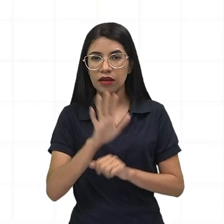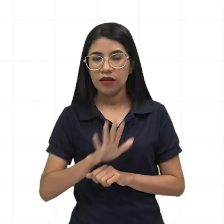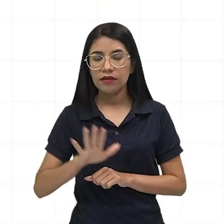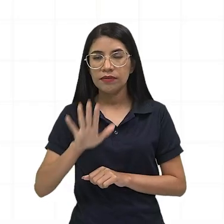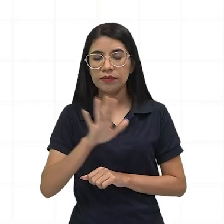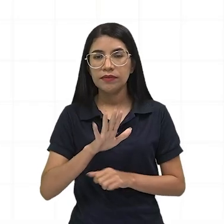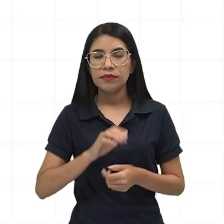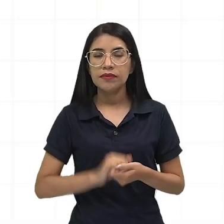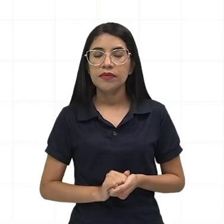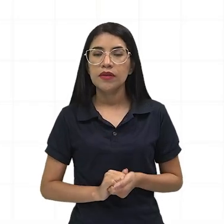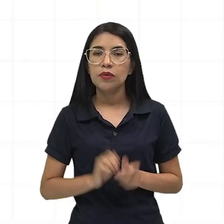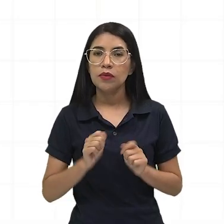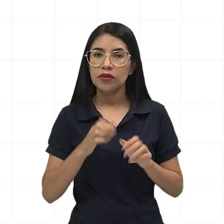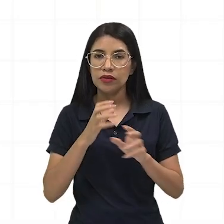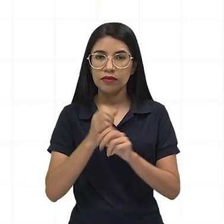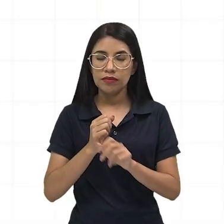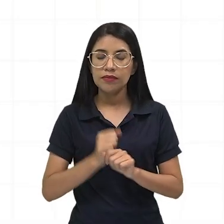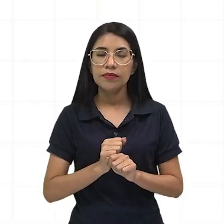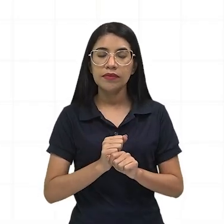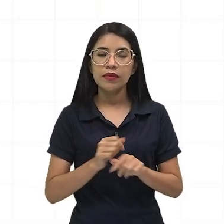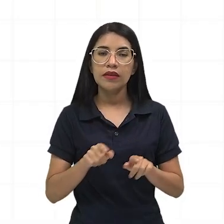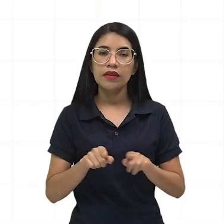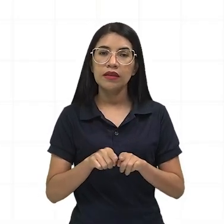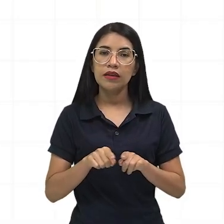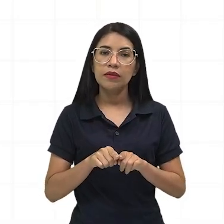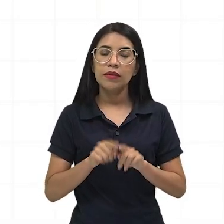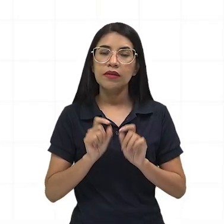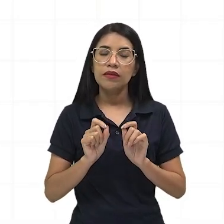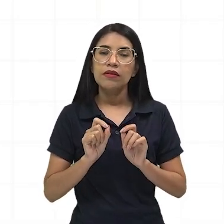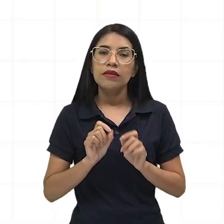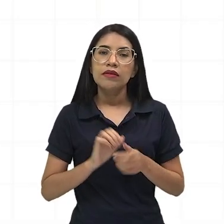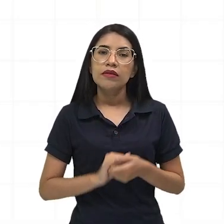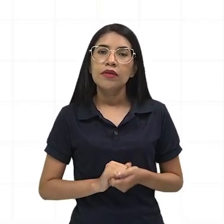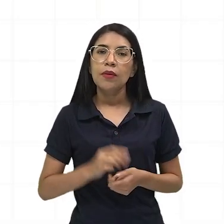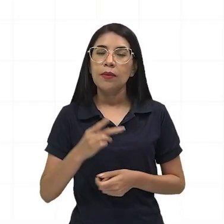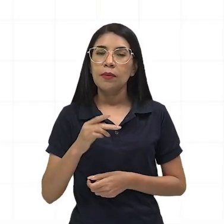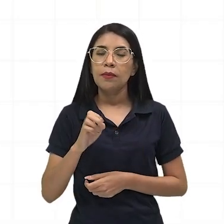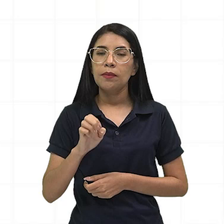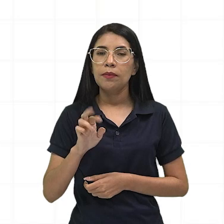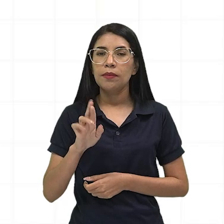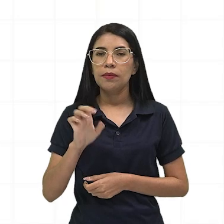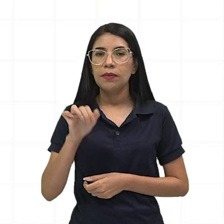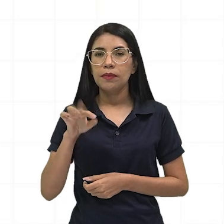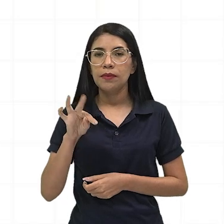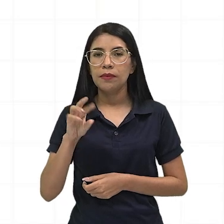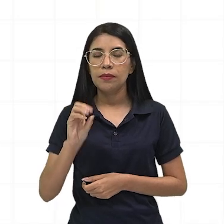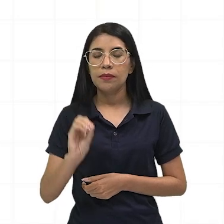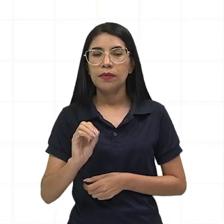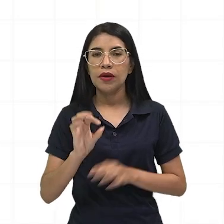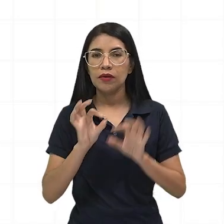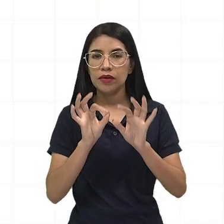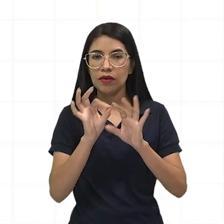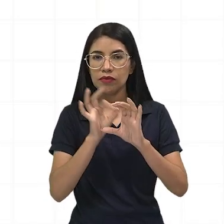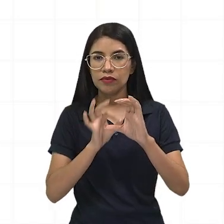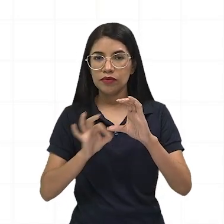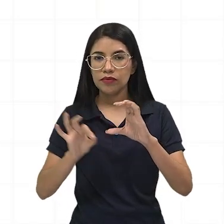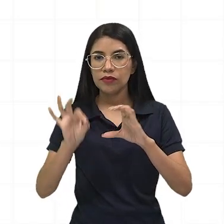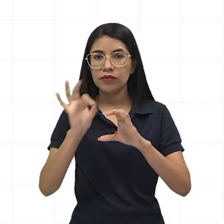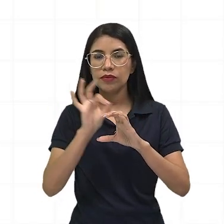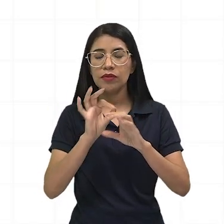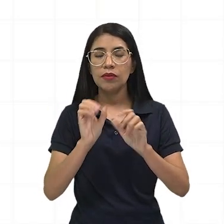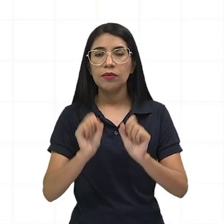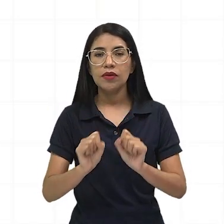o perímetro do círculo, que é exatamente esse contorno, como você